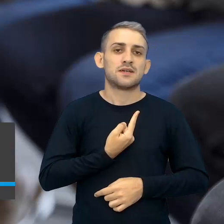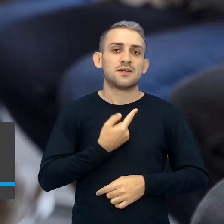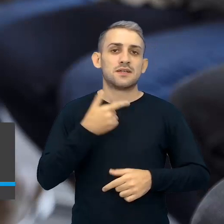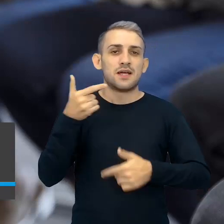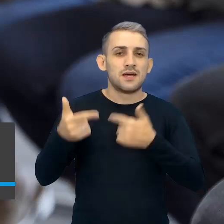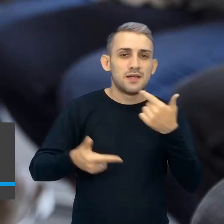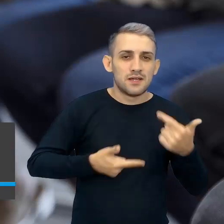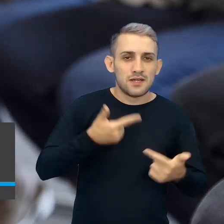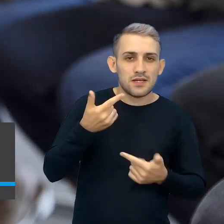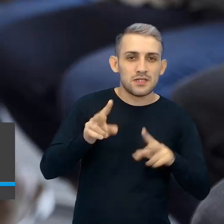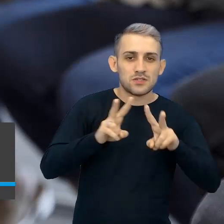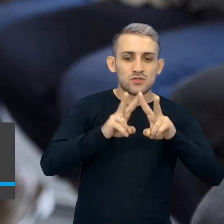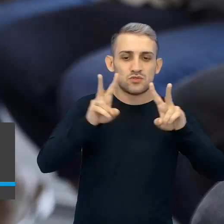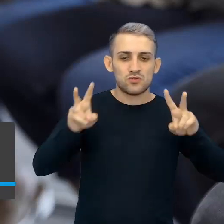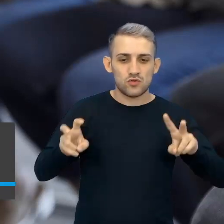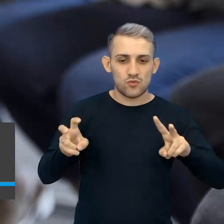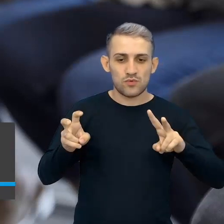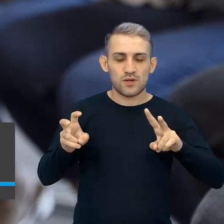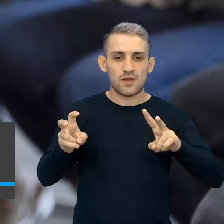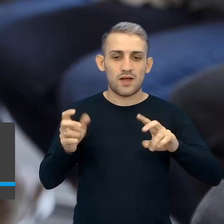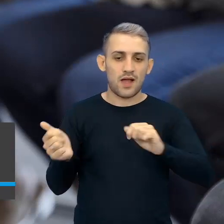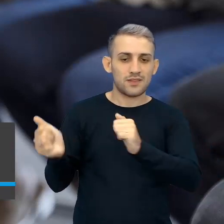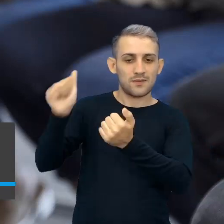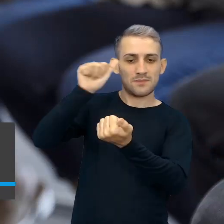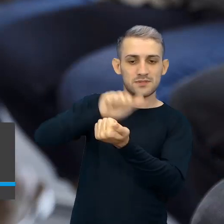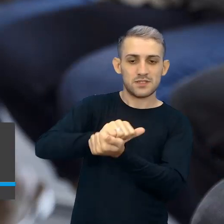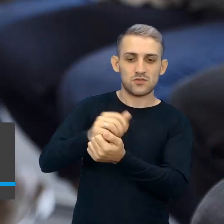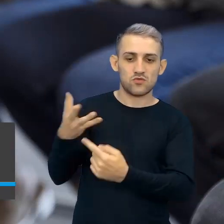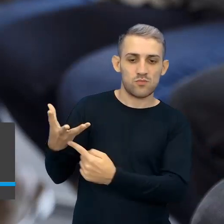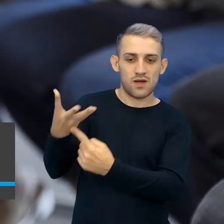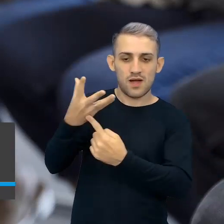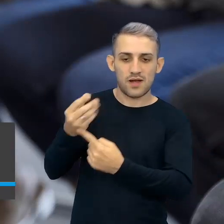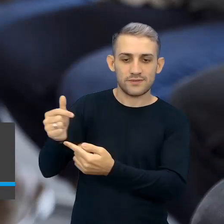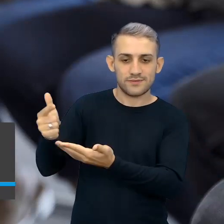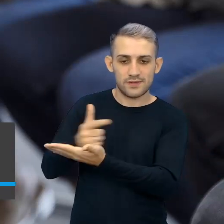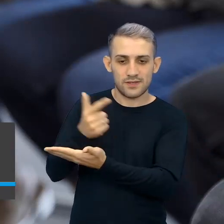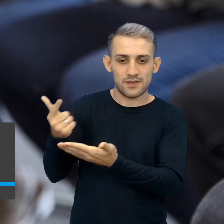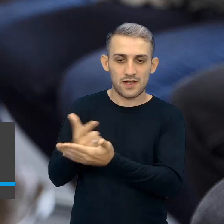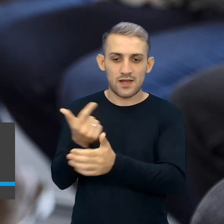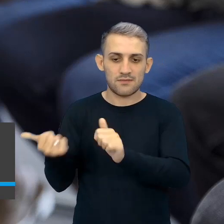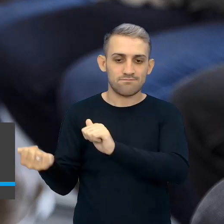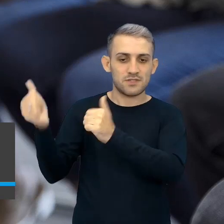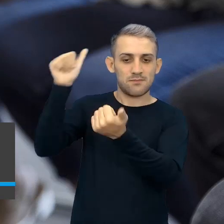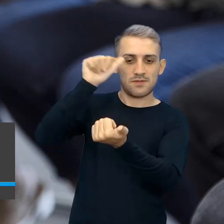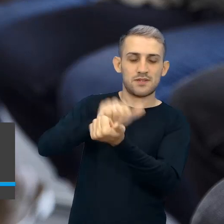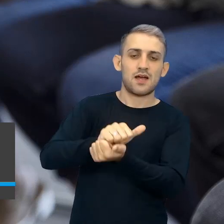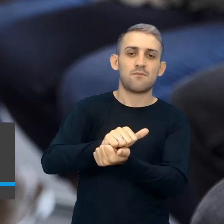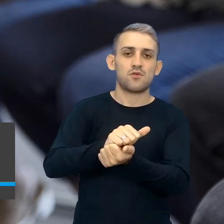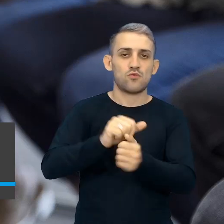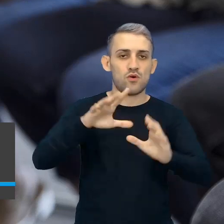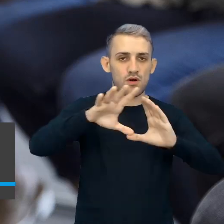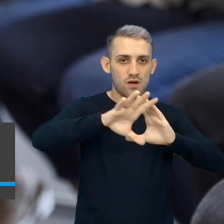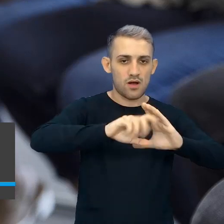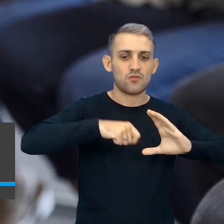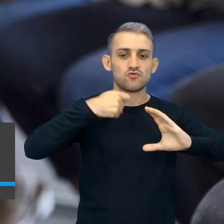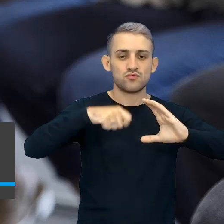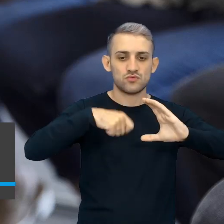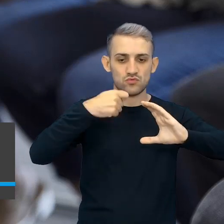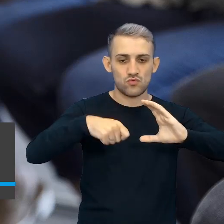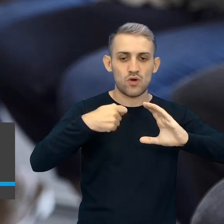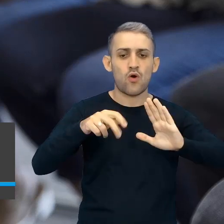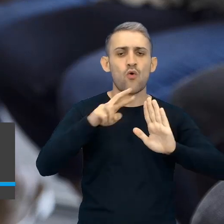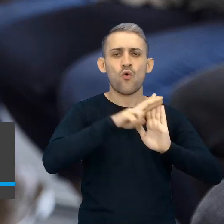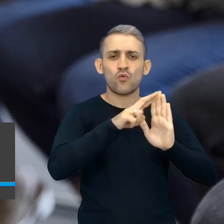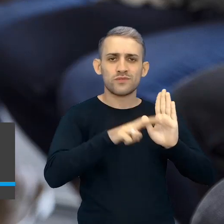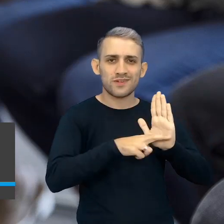a questão da transposição, né, de uma obra literária para outra linguagem, que é a do audiovisual, o roteirista funciona como meio como